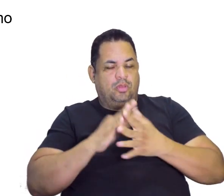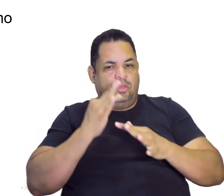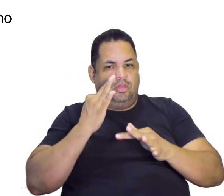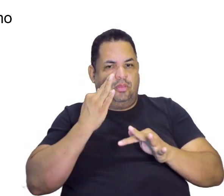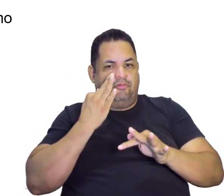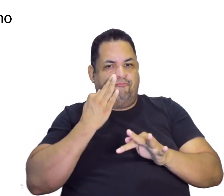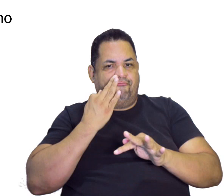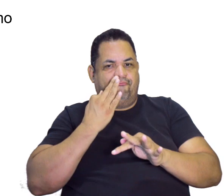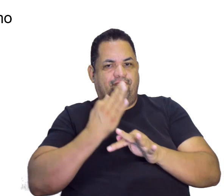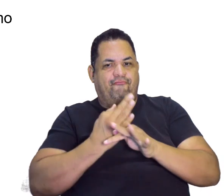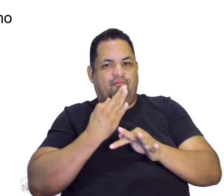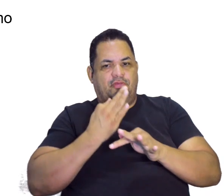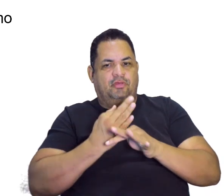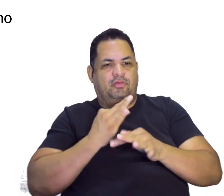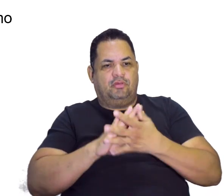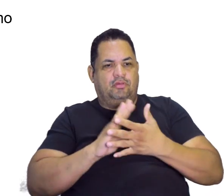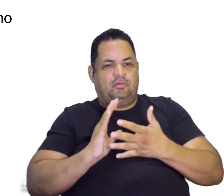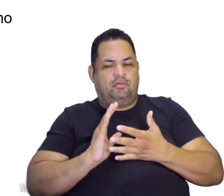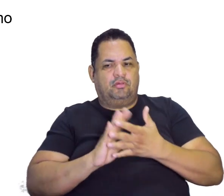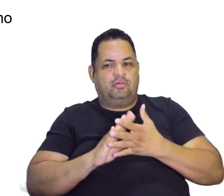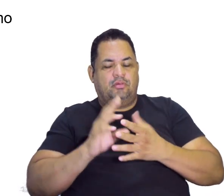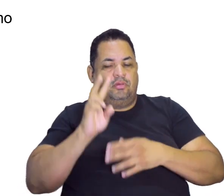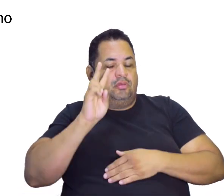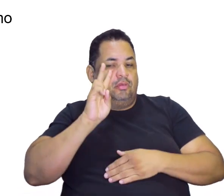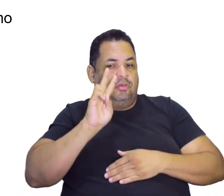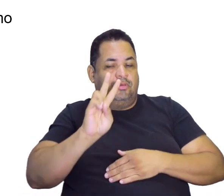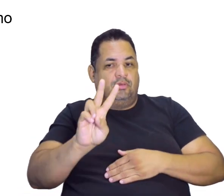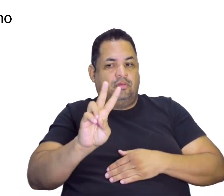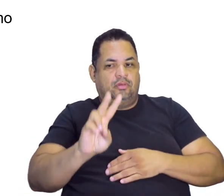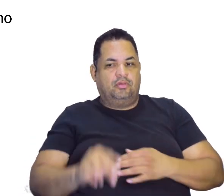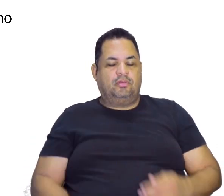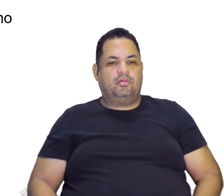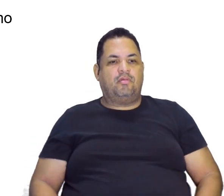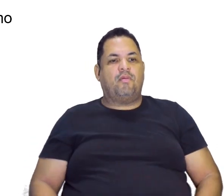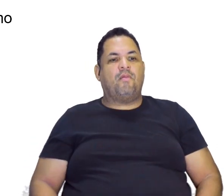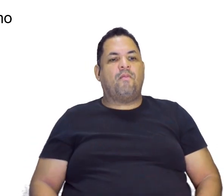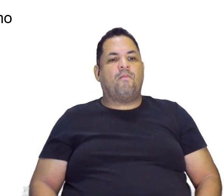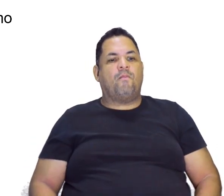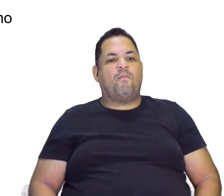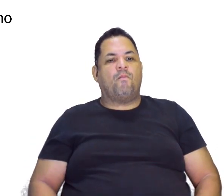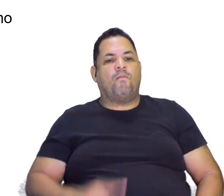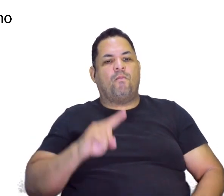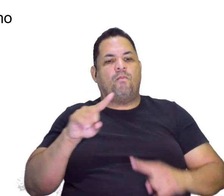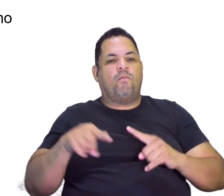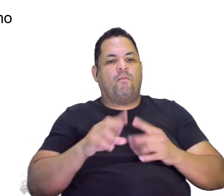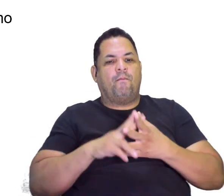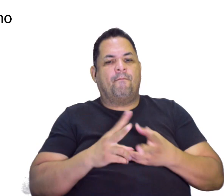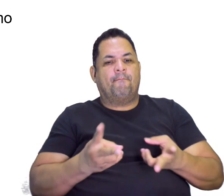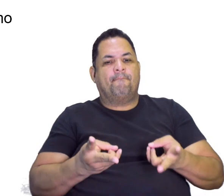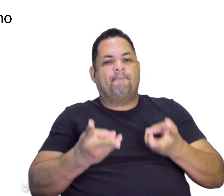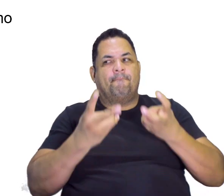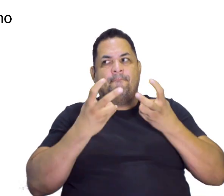ótica, a física e o funcionamento da visão. O enfoque